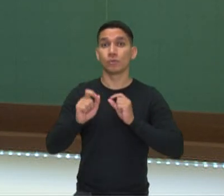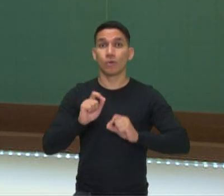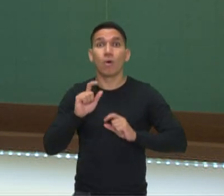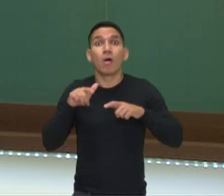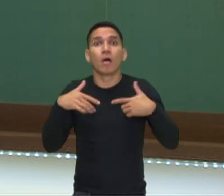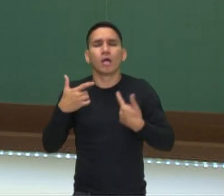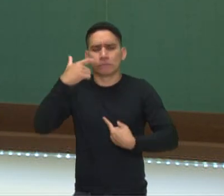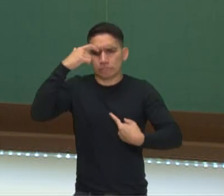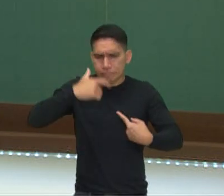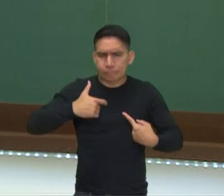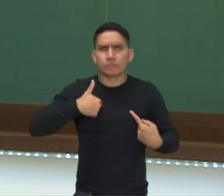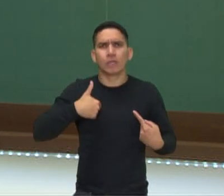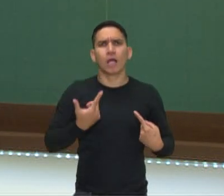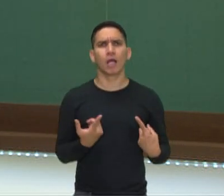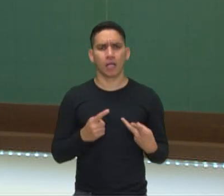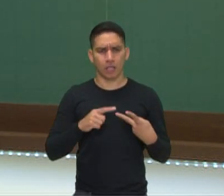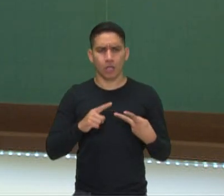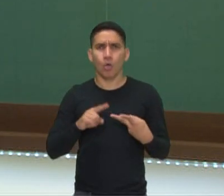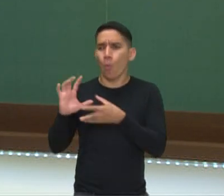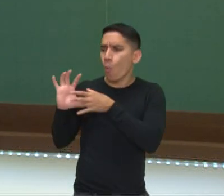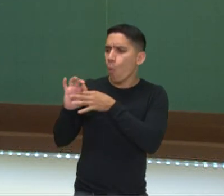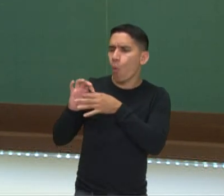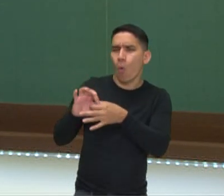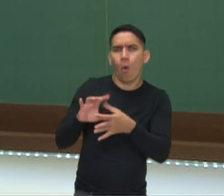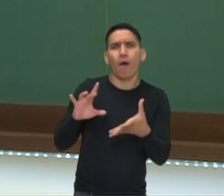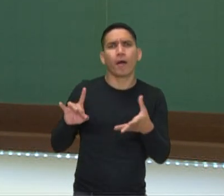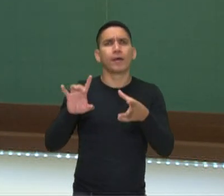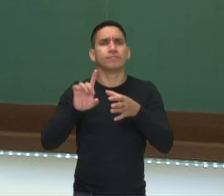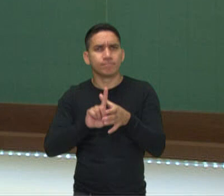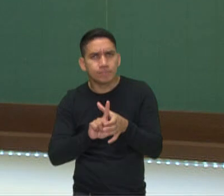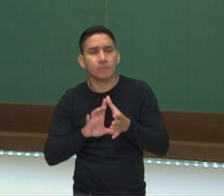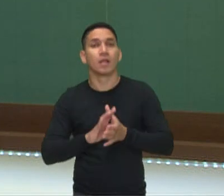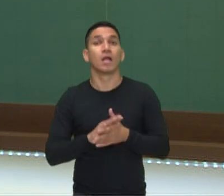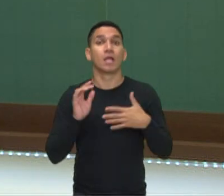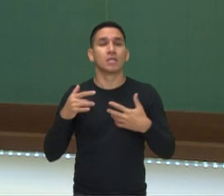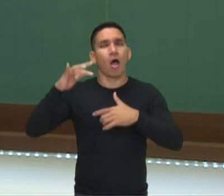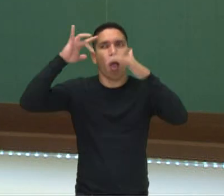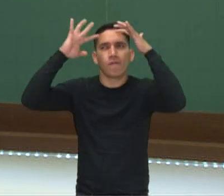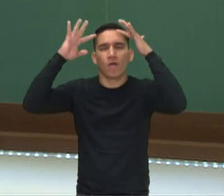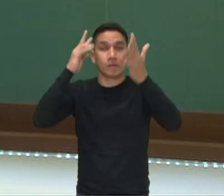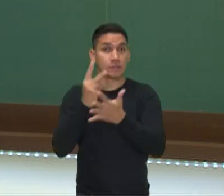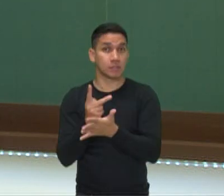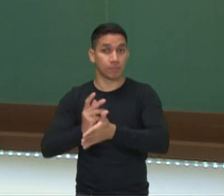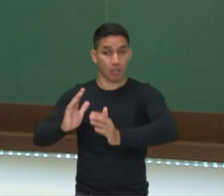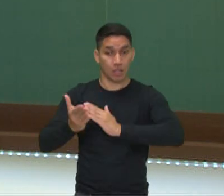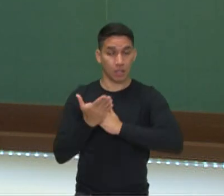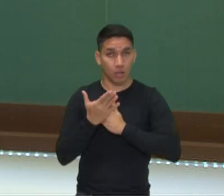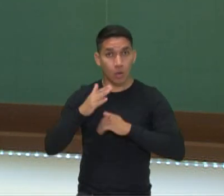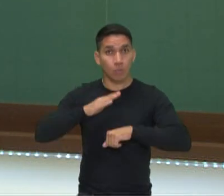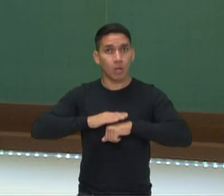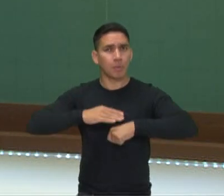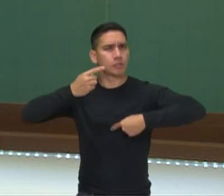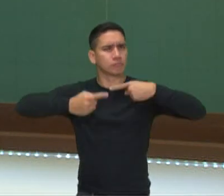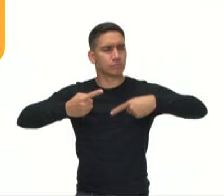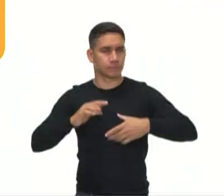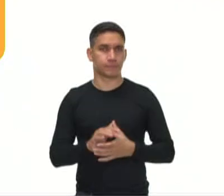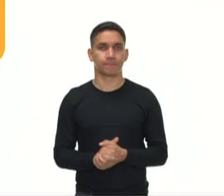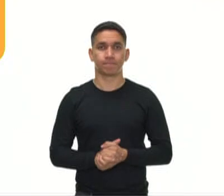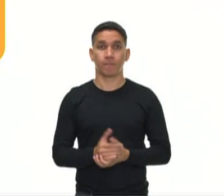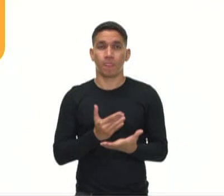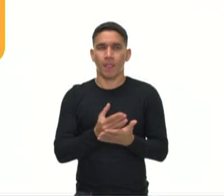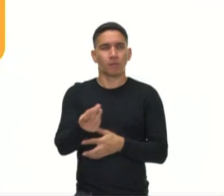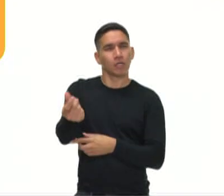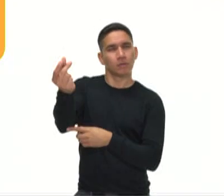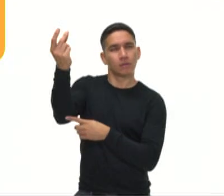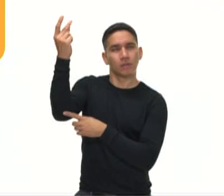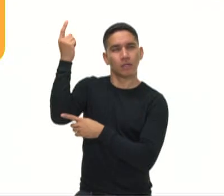quem nós somos, o nosso contexto. A filosofia, ela sempre vai nos auxiliar nas nossas discussões. Desde o início